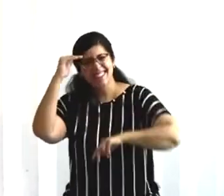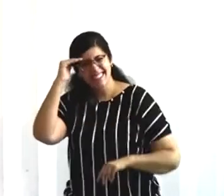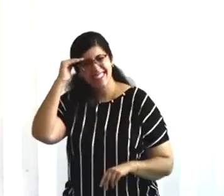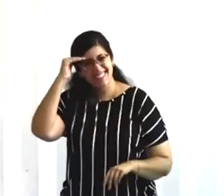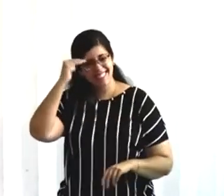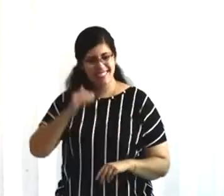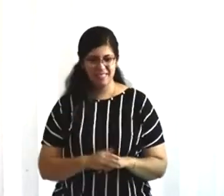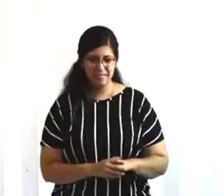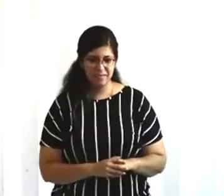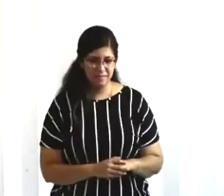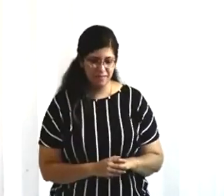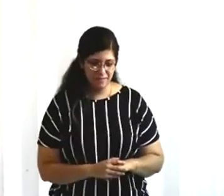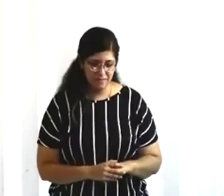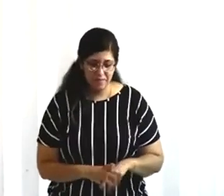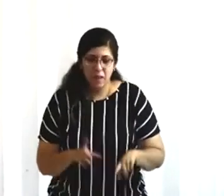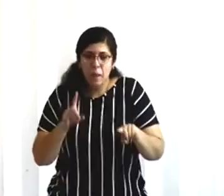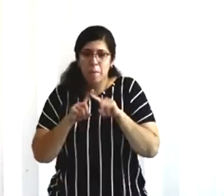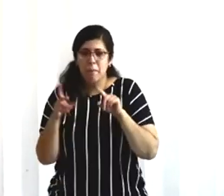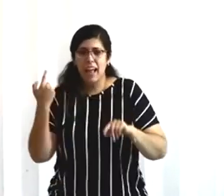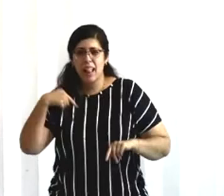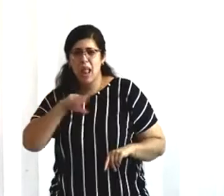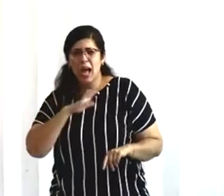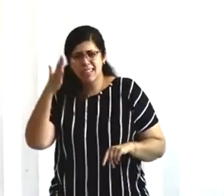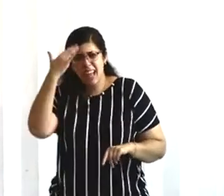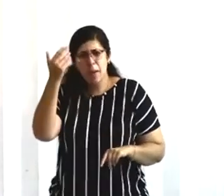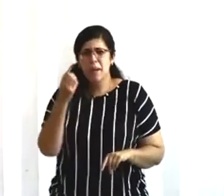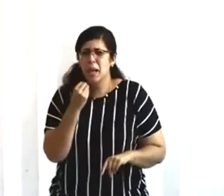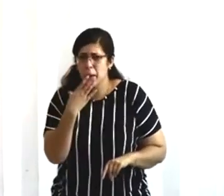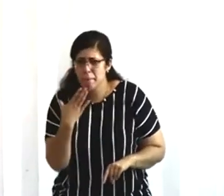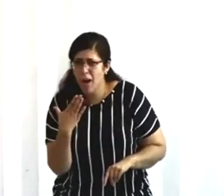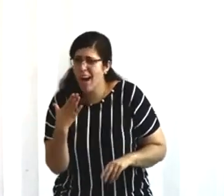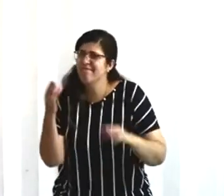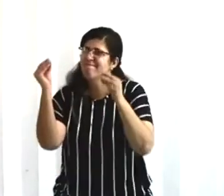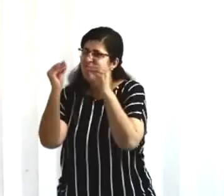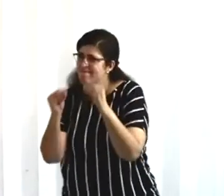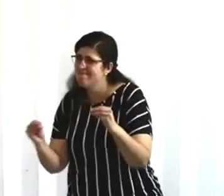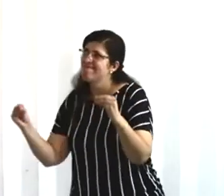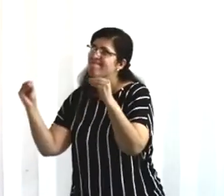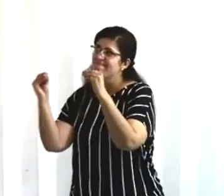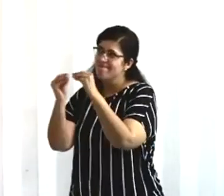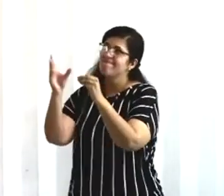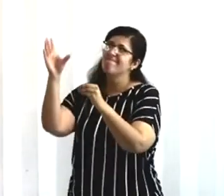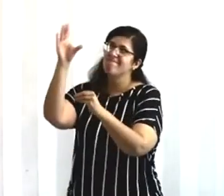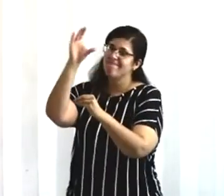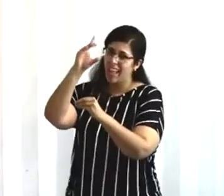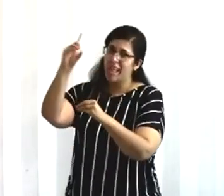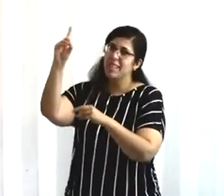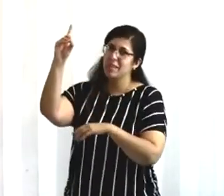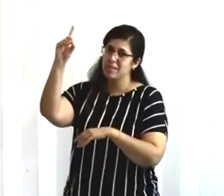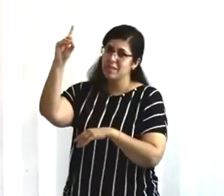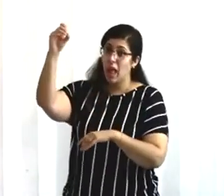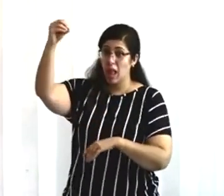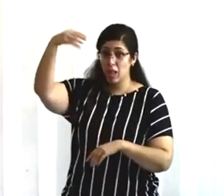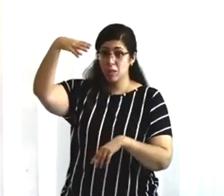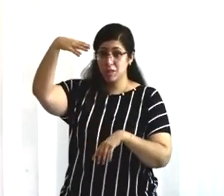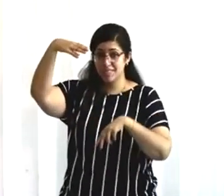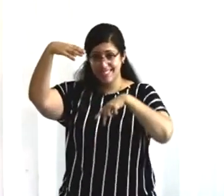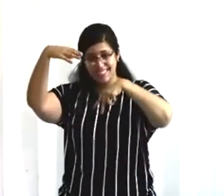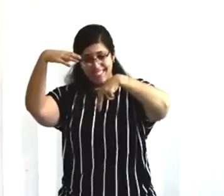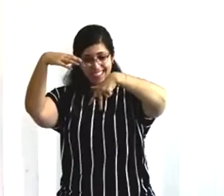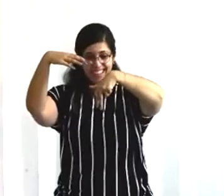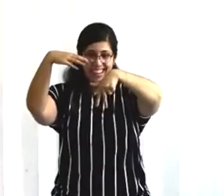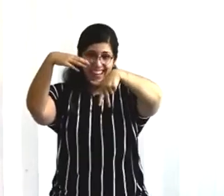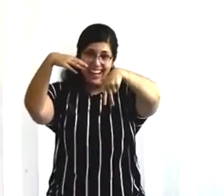que é bom e agradável ao nosso Deus. Essa luz nos direciona ao destino,